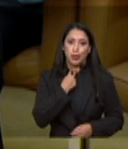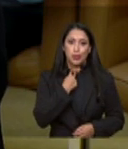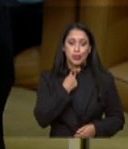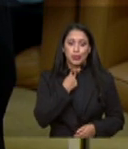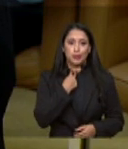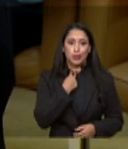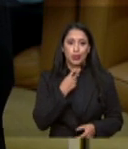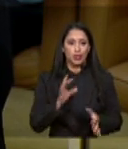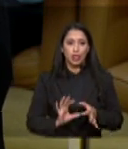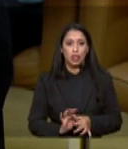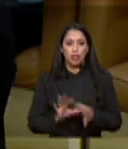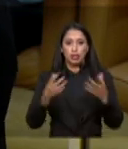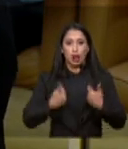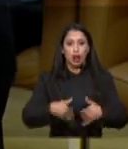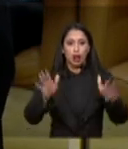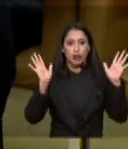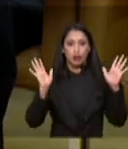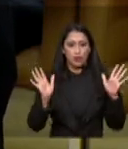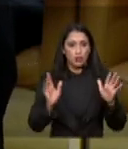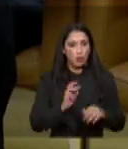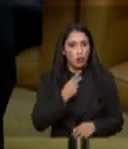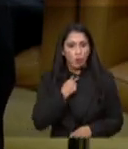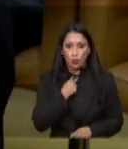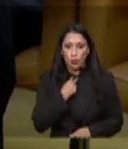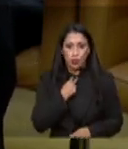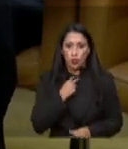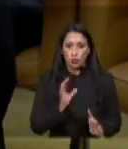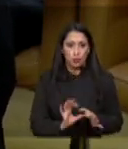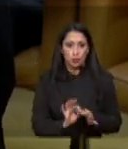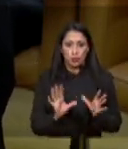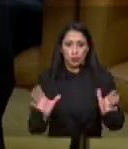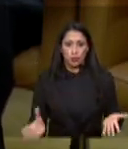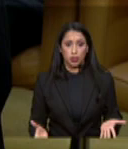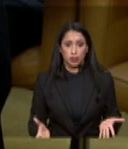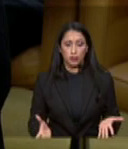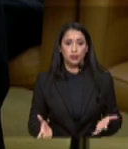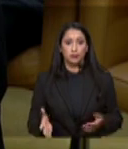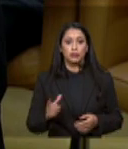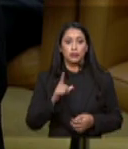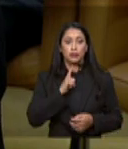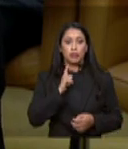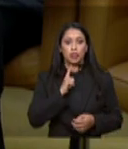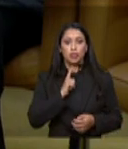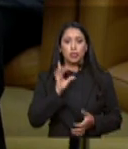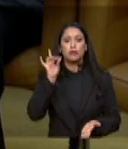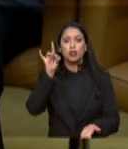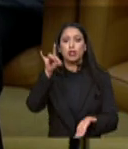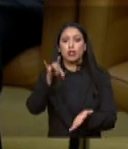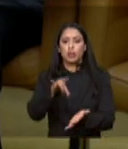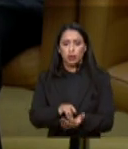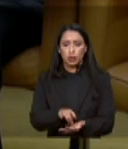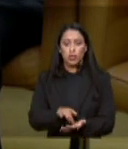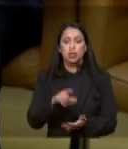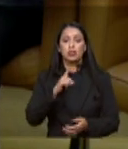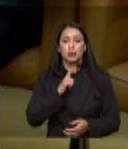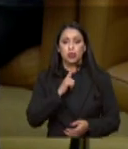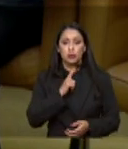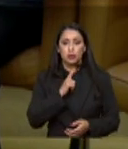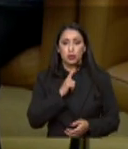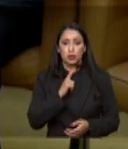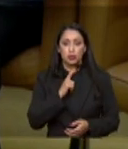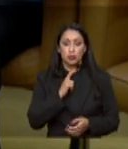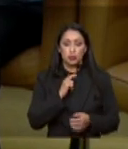excelências. Há precedentes do Supremo Tribunal Federal, onde houve o reconhecimento de que, como no